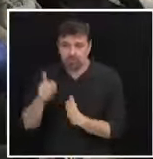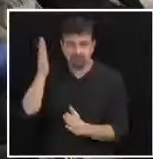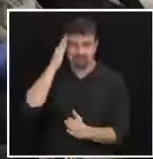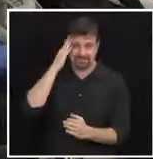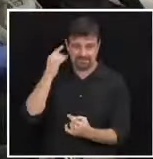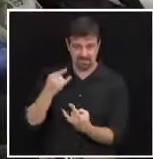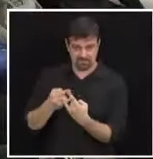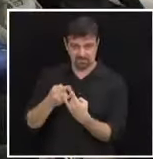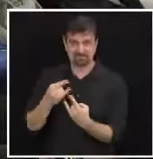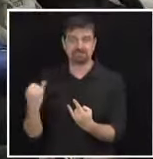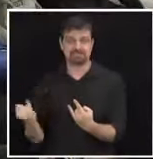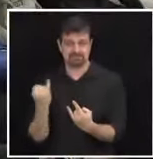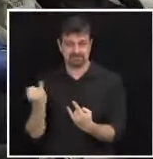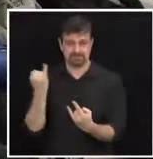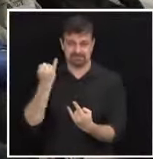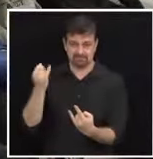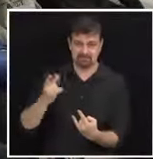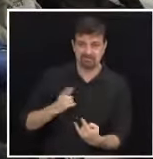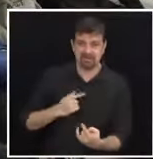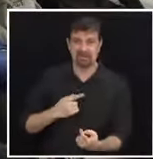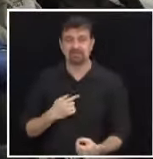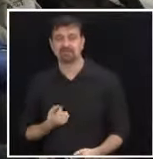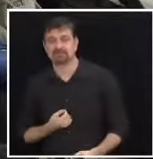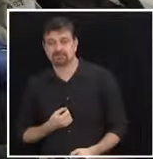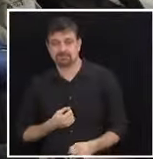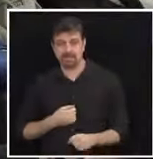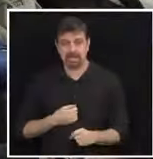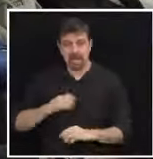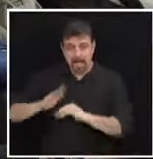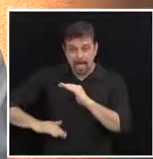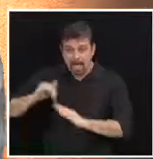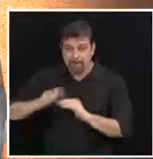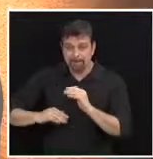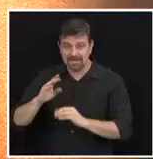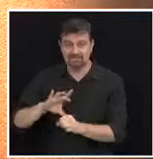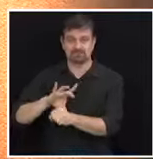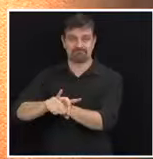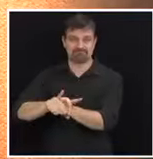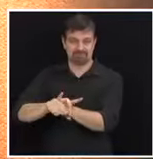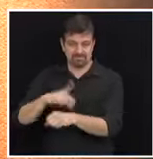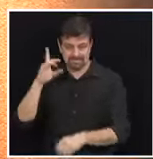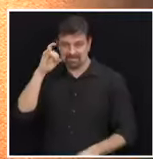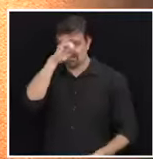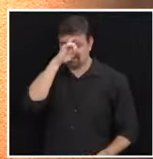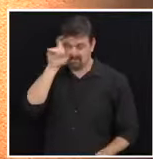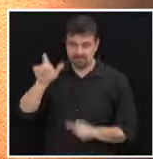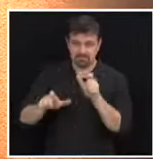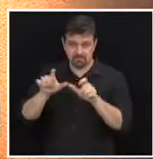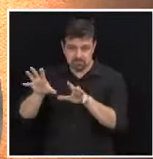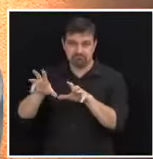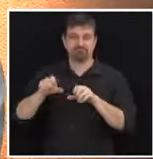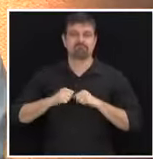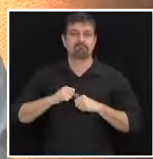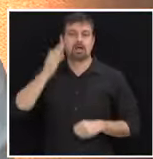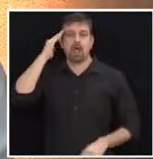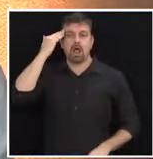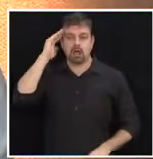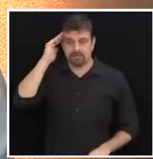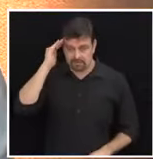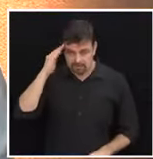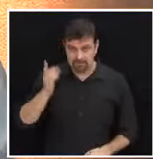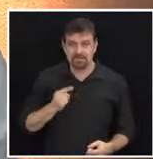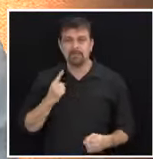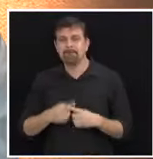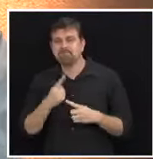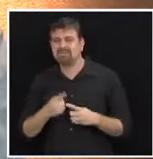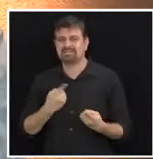usar, mas provavelmente a incorporação de uma prática segura usando preservativo é muito mais difícil. E daí tentar entender um pouquinho que dificuldade é